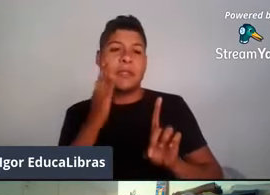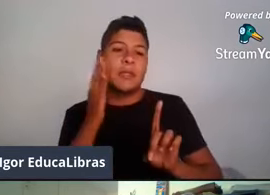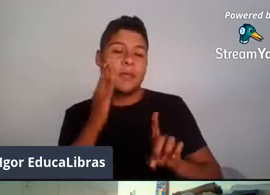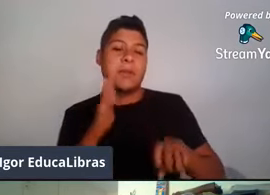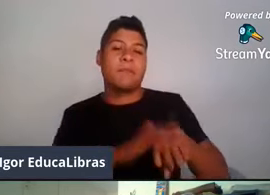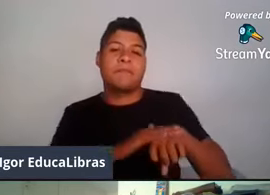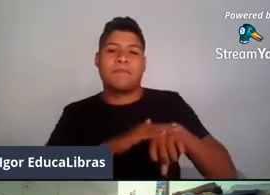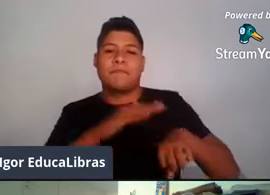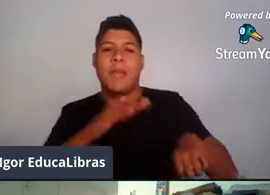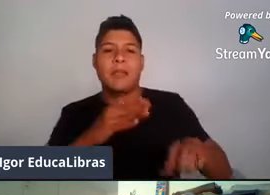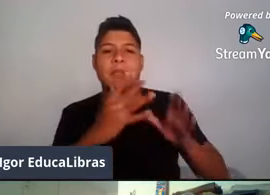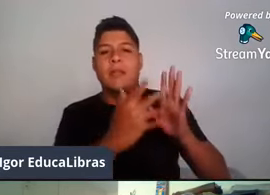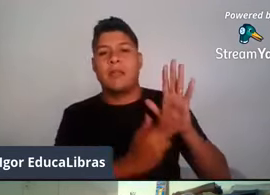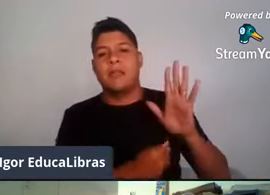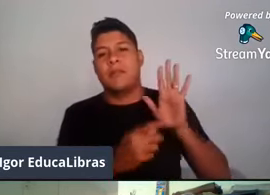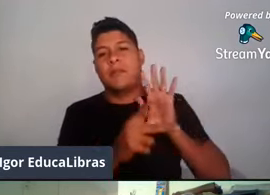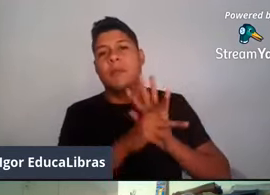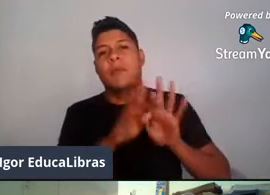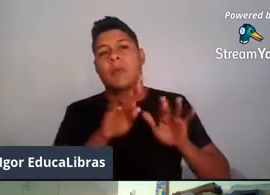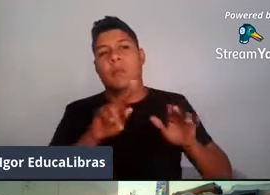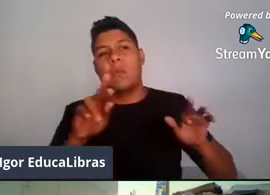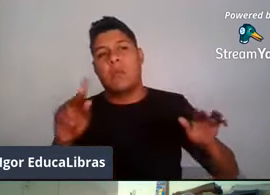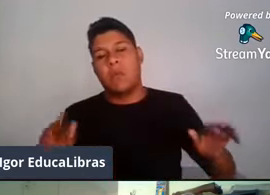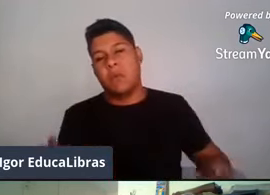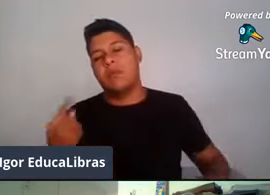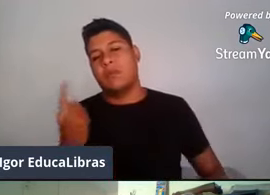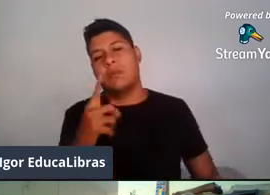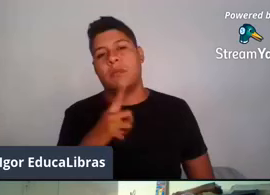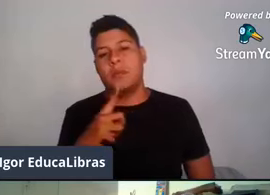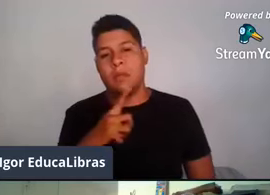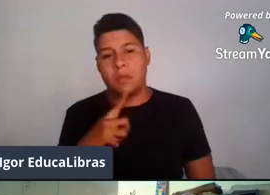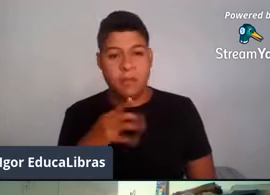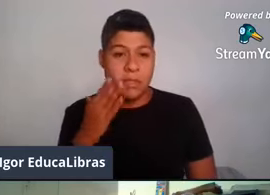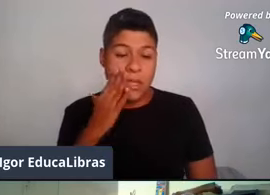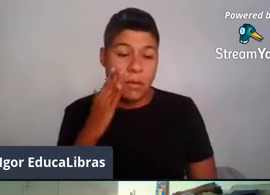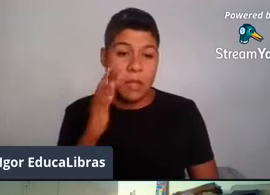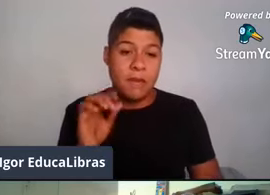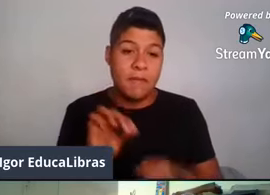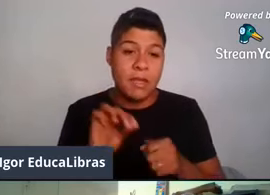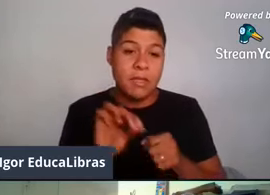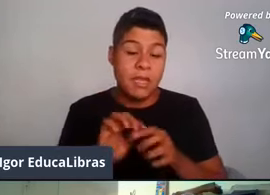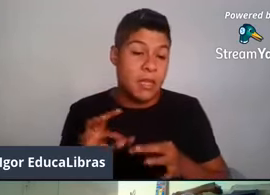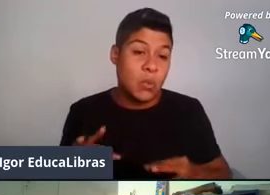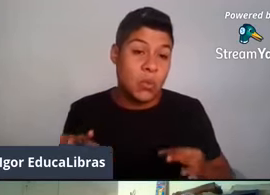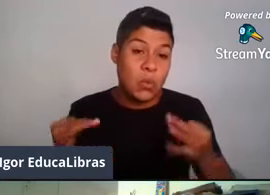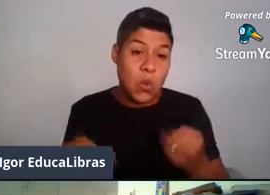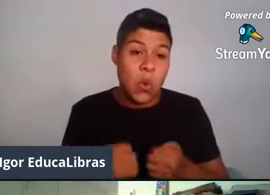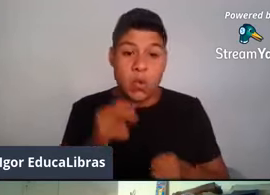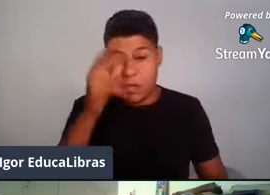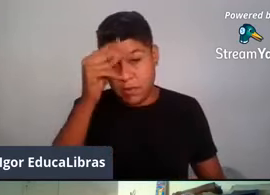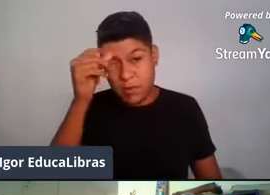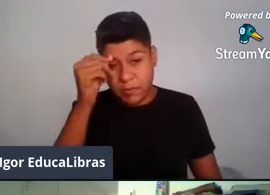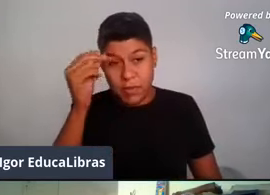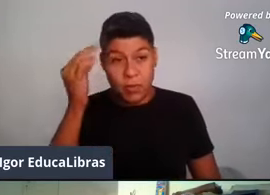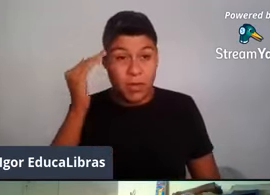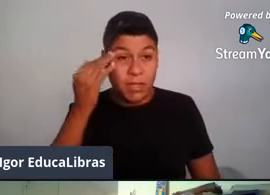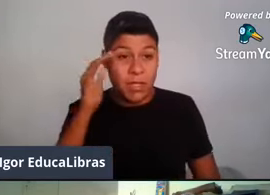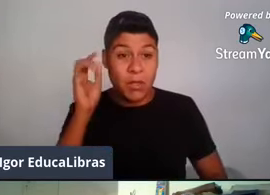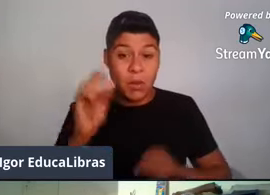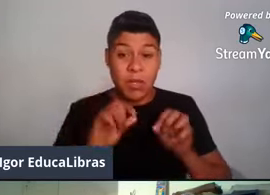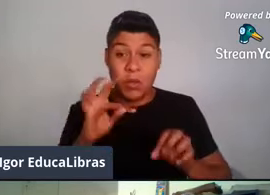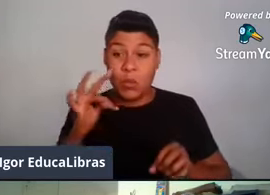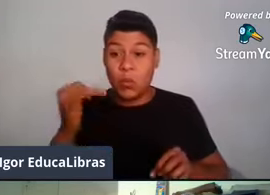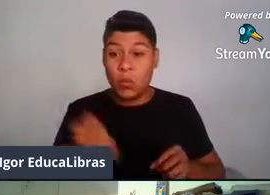uma característica entre tantas outras que nós temos. Então, fazer toda a prefeitura entender que tudo que elas